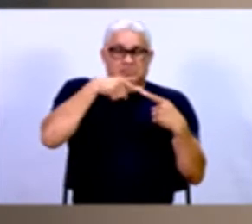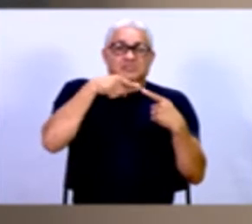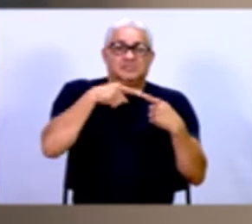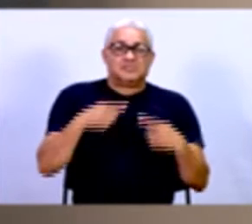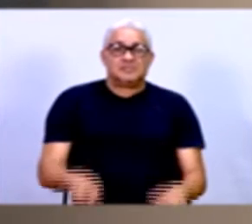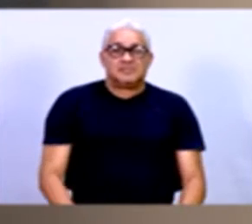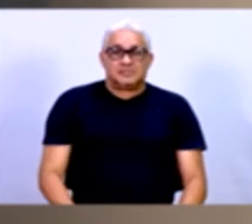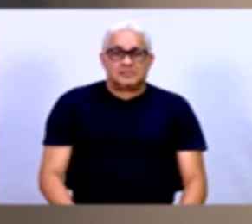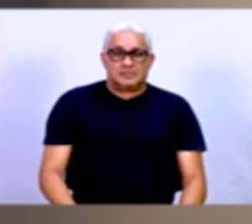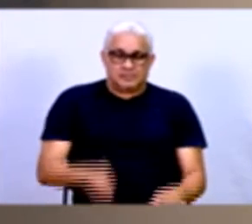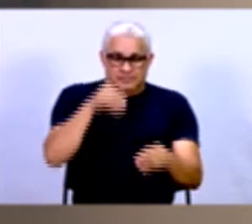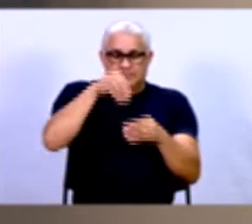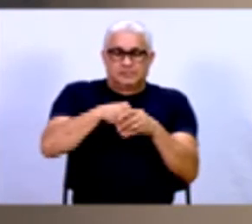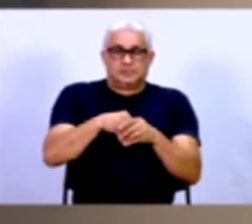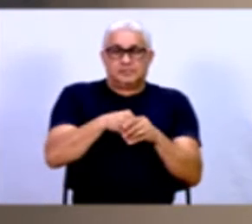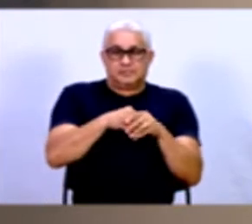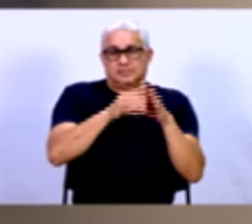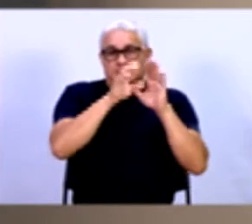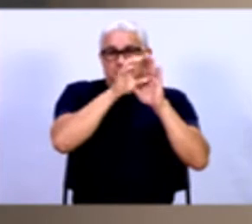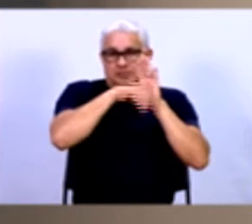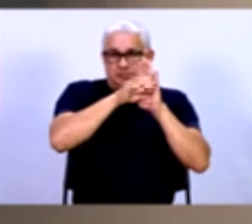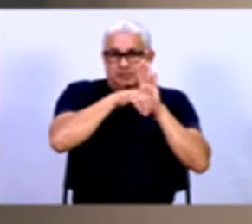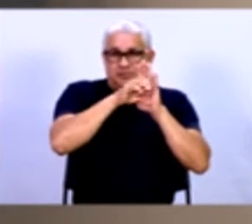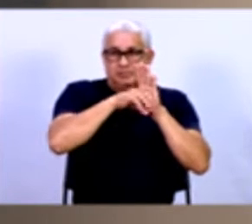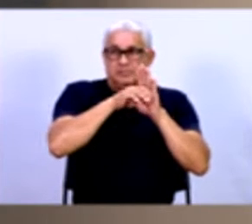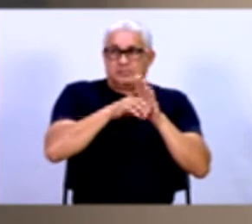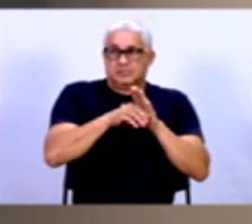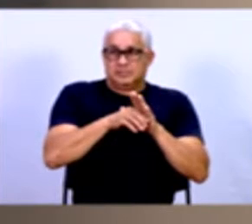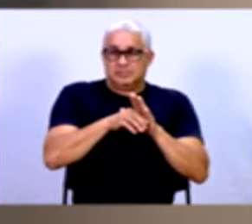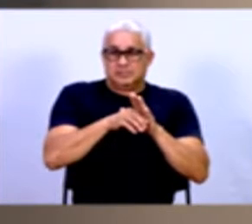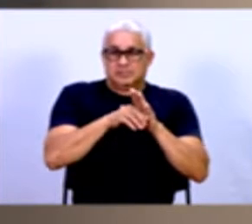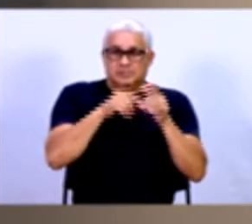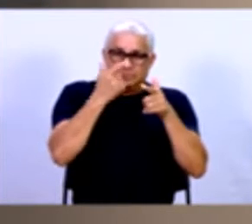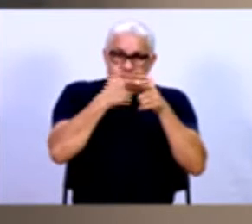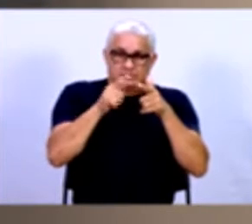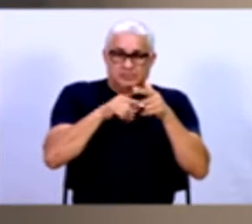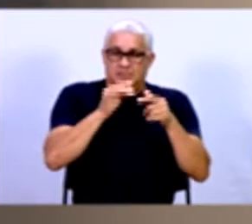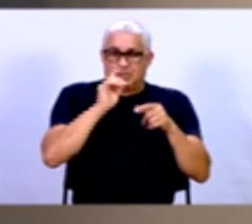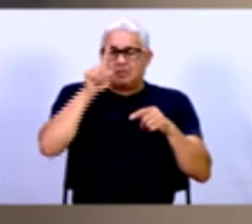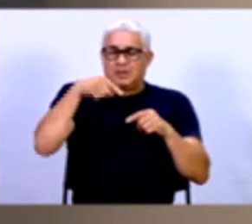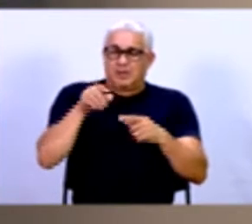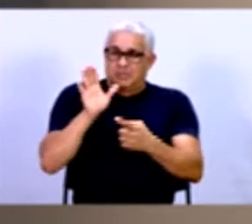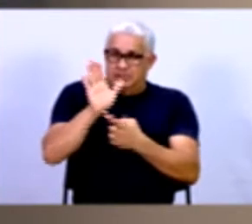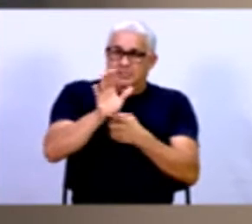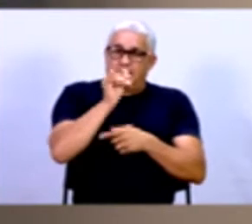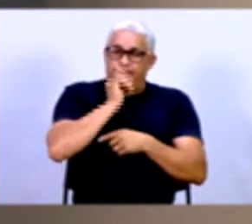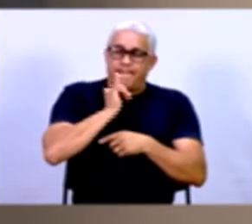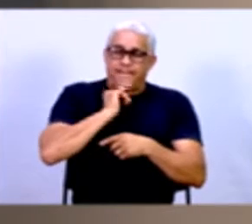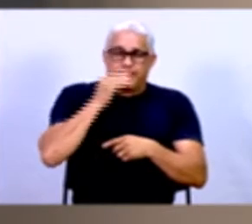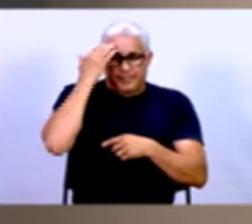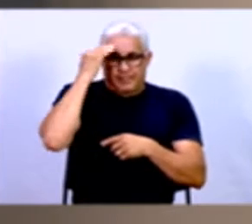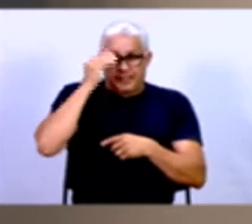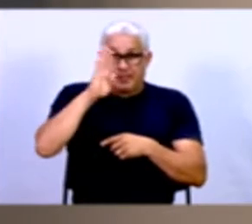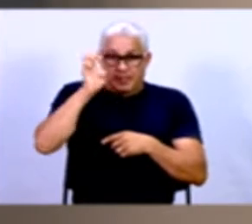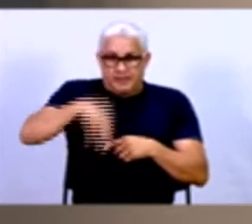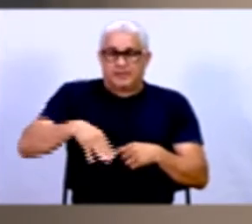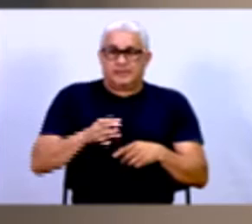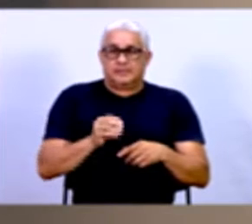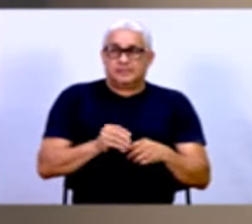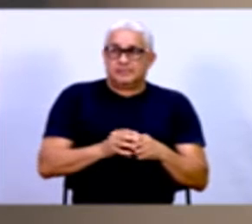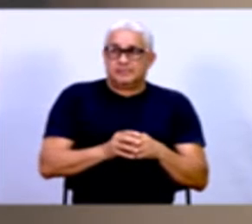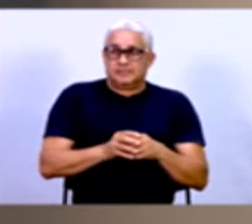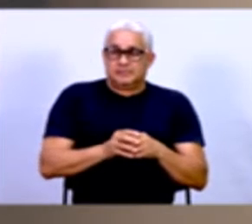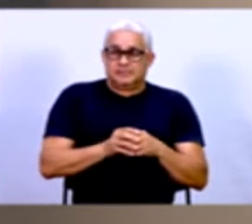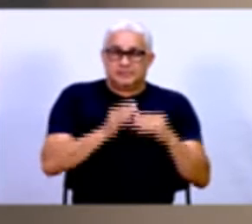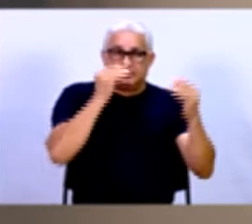Então, dentro dessa definição do problema, depois a gente vai colocar uns exemplos para vocês entenderem bem o que se encaixa em cada